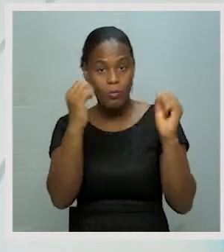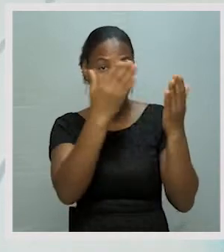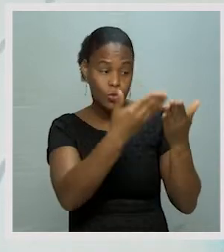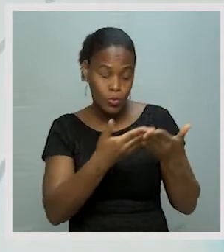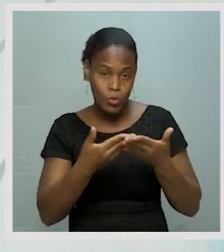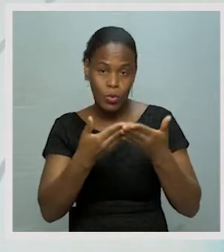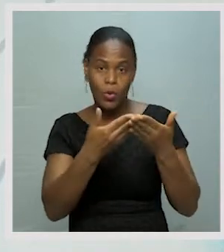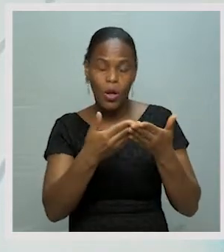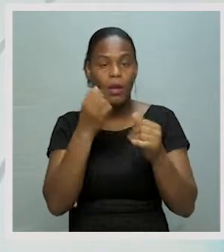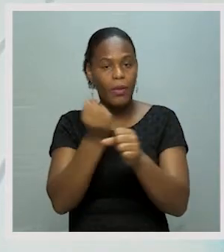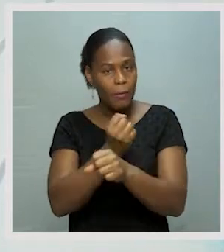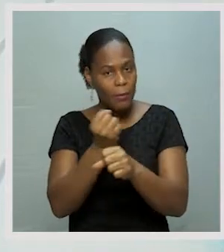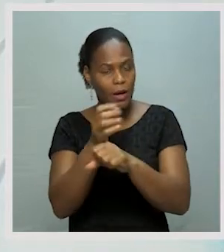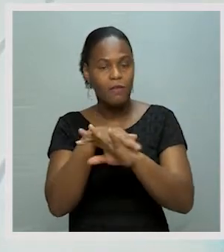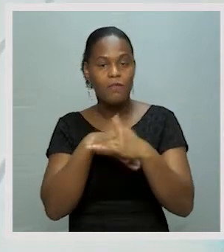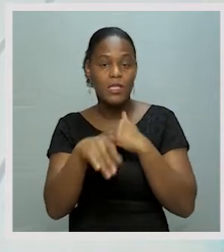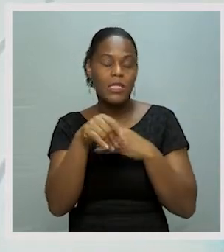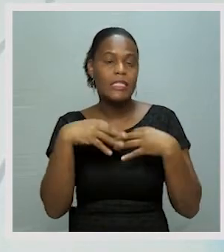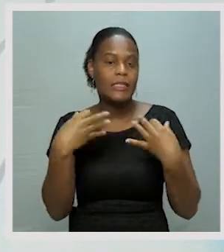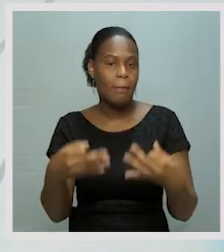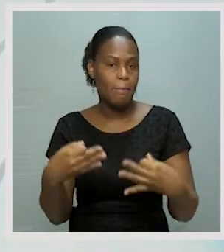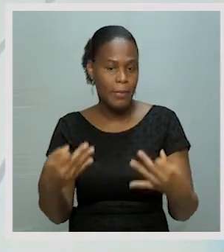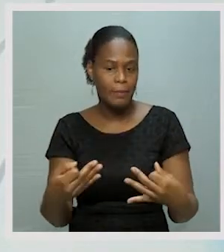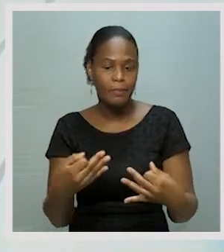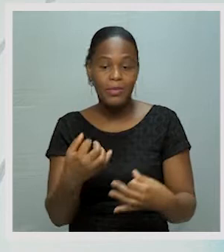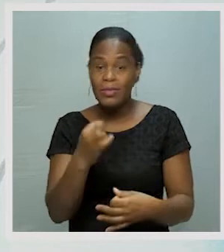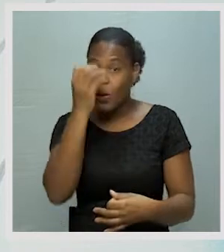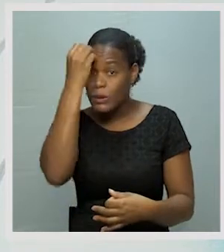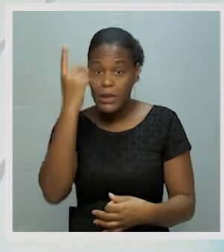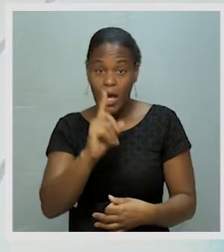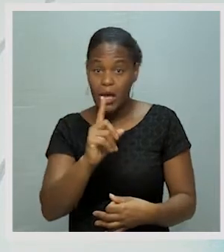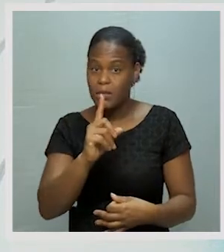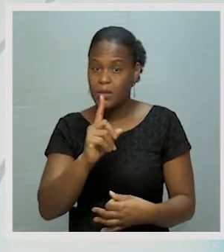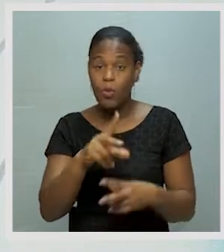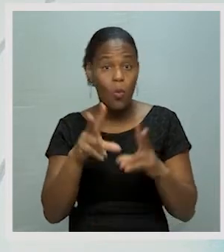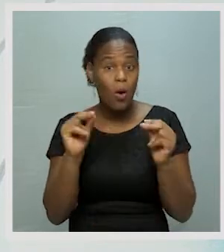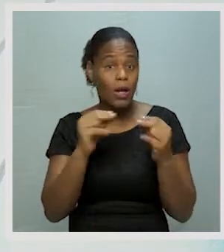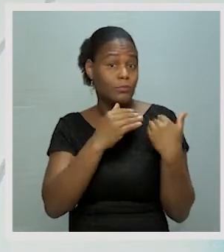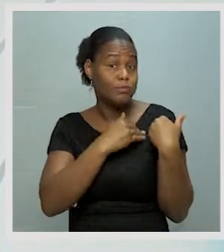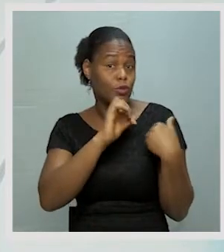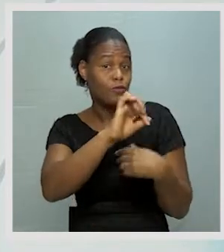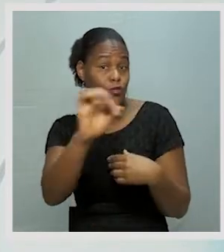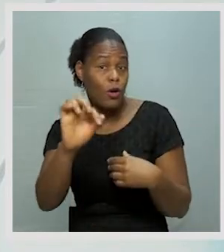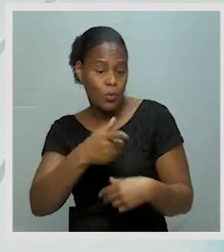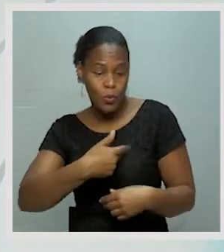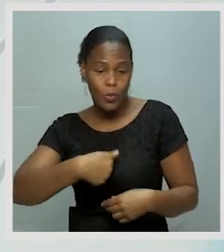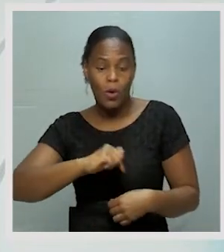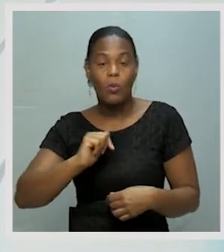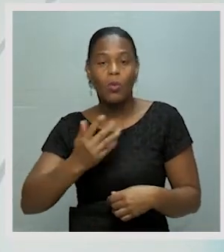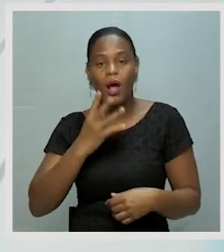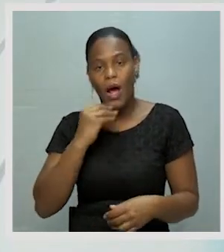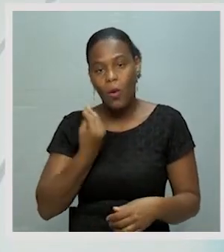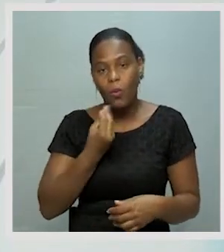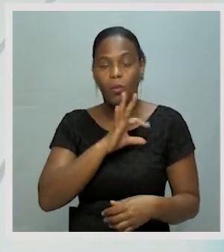fazer os trabalhos, sempre. E não esqueçam nunca disso. É uma responsabilidade vossa, nossa, enquanto estudantes, enquanto